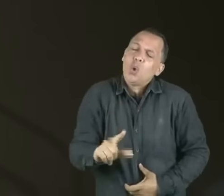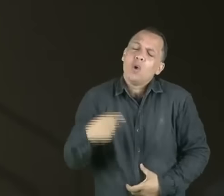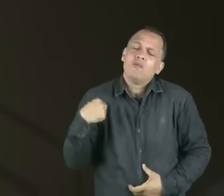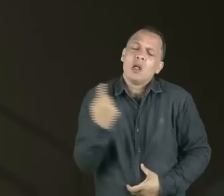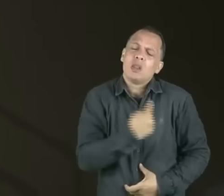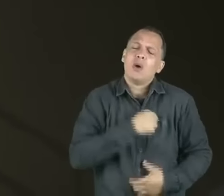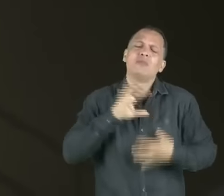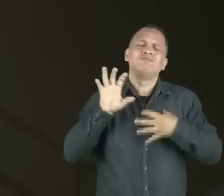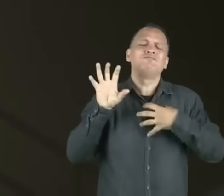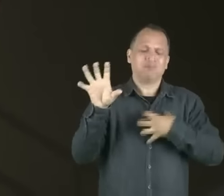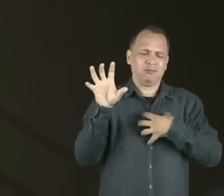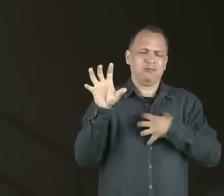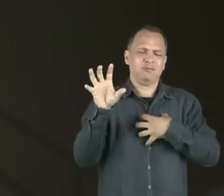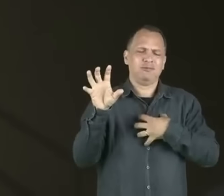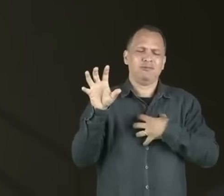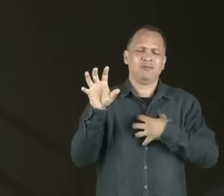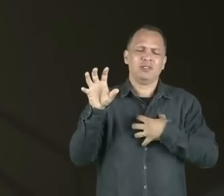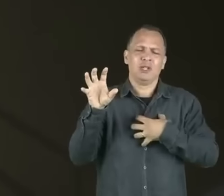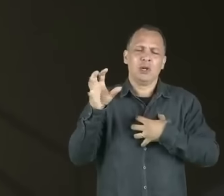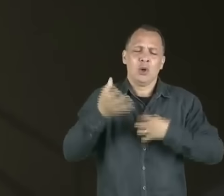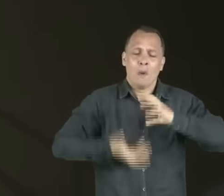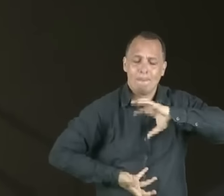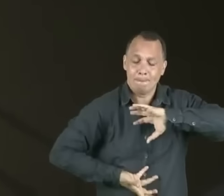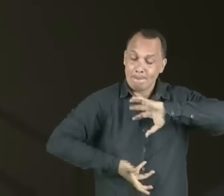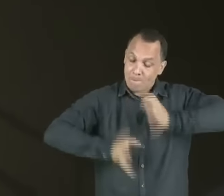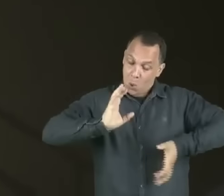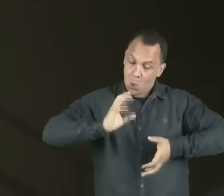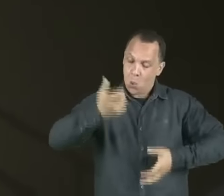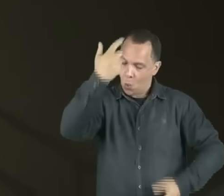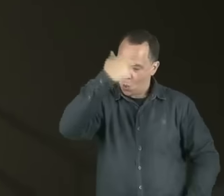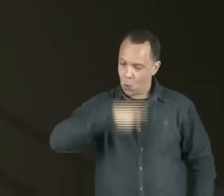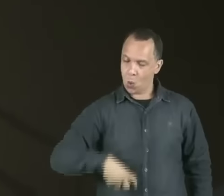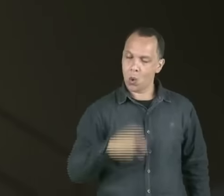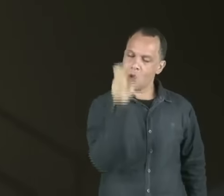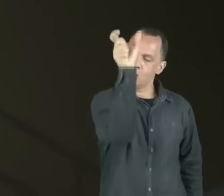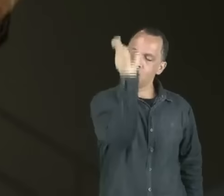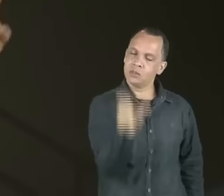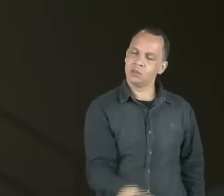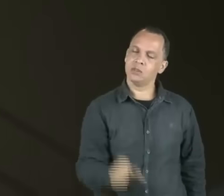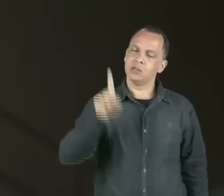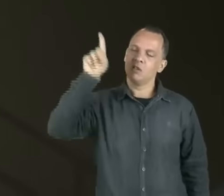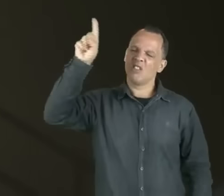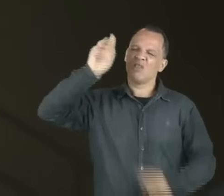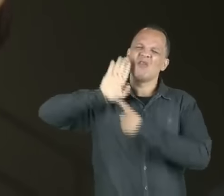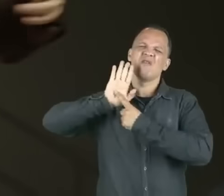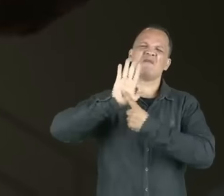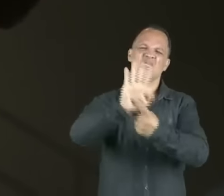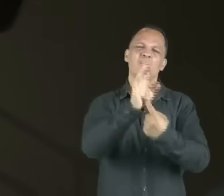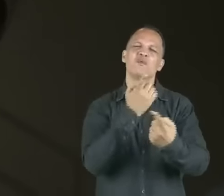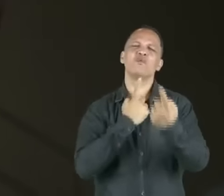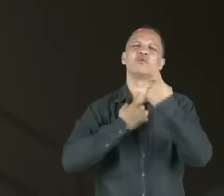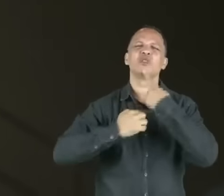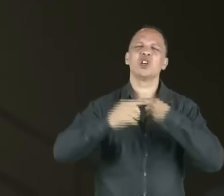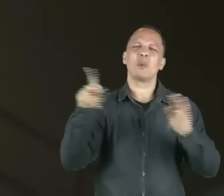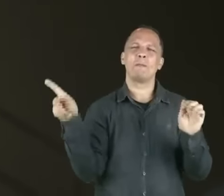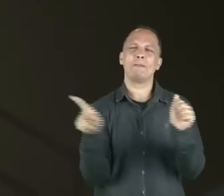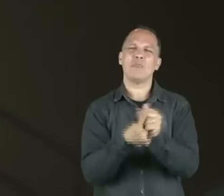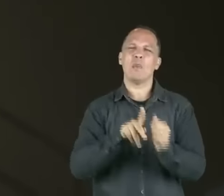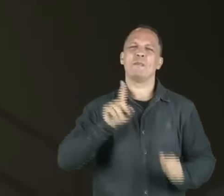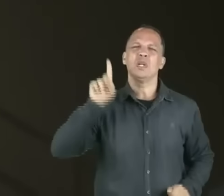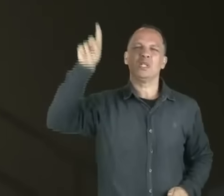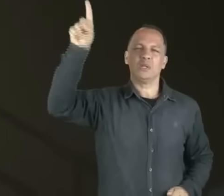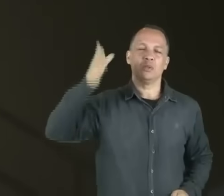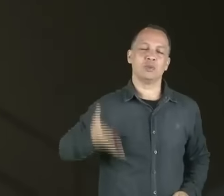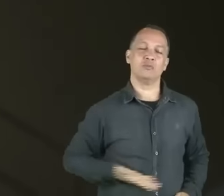continua falando fazendo coisas novas em nós e manifestando o teu querer nos conduzindo a tua